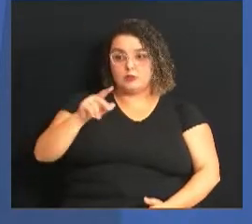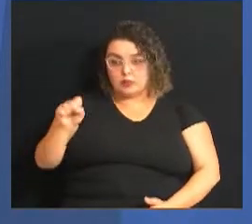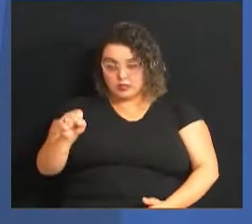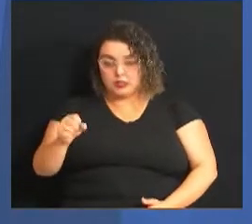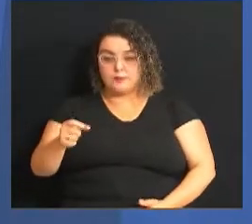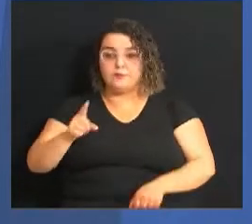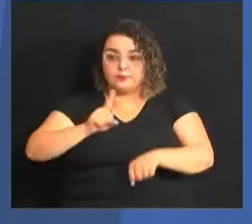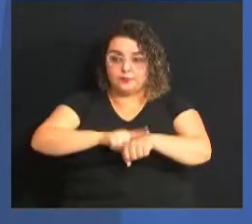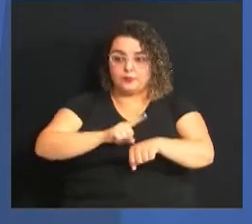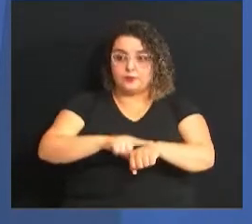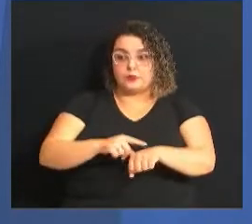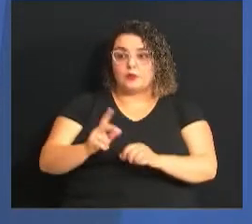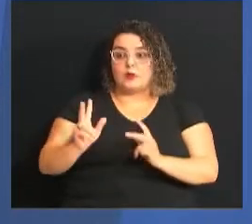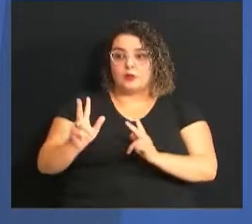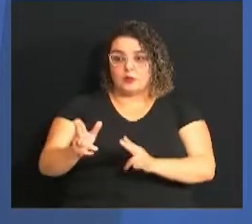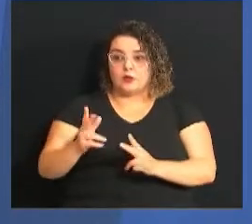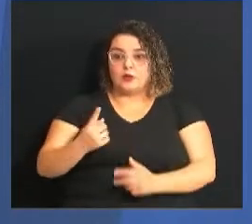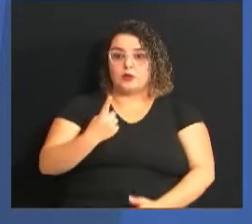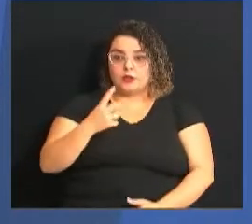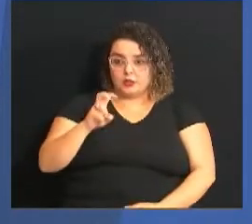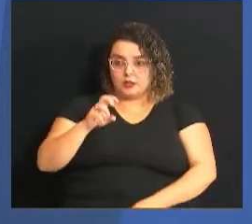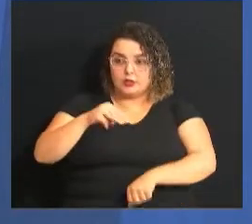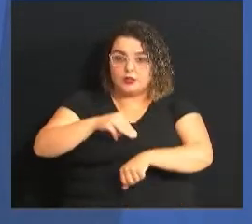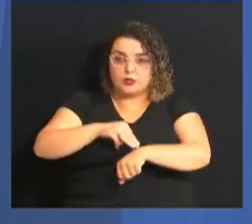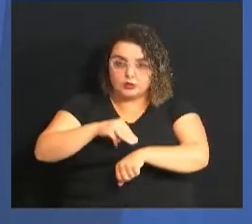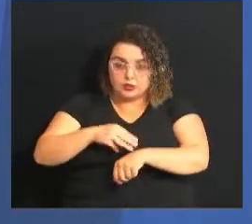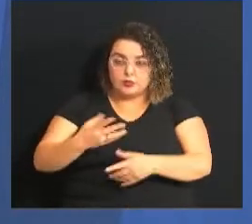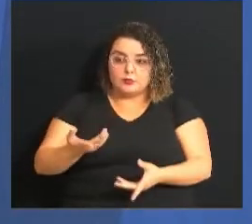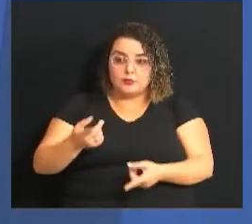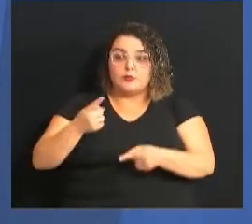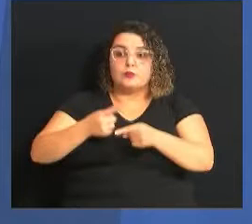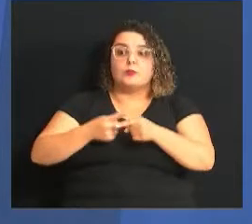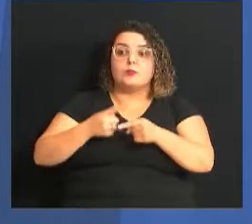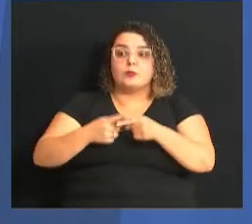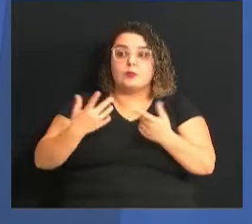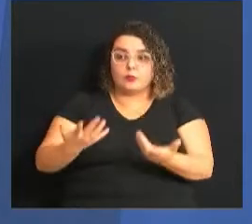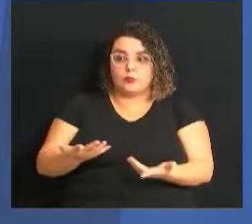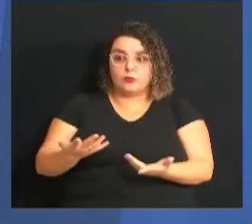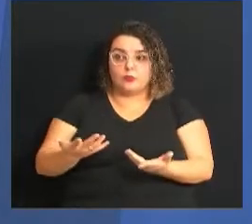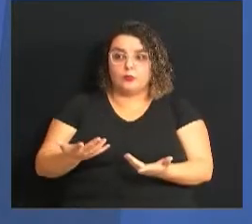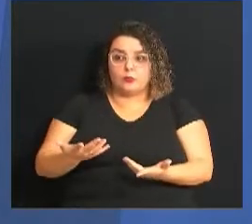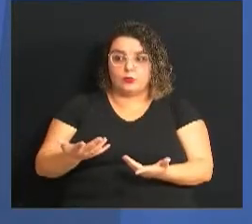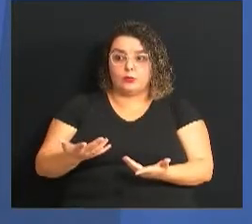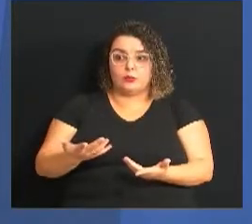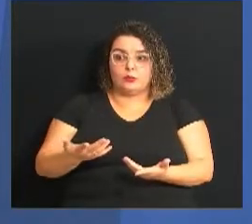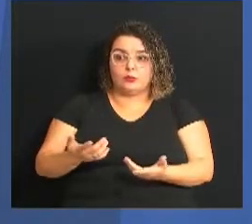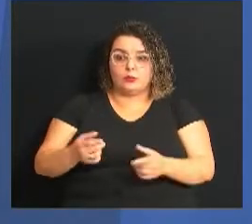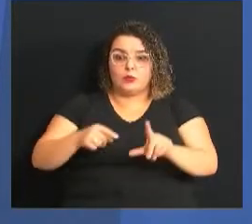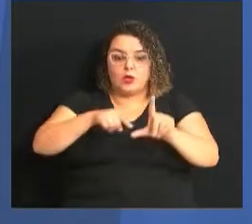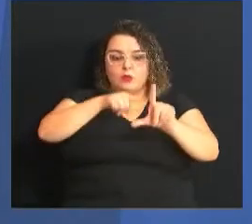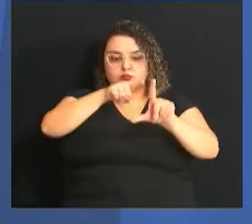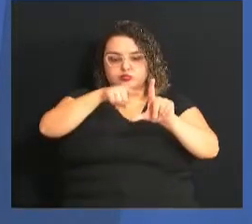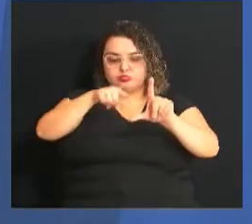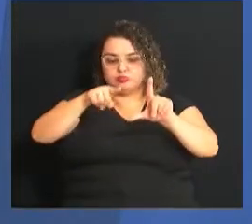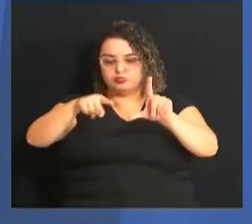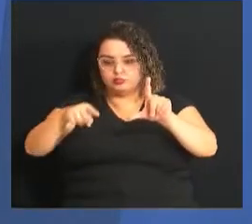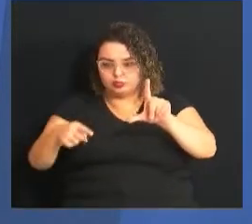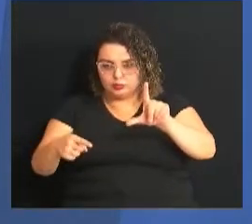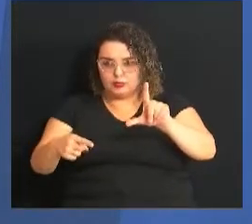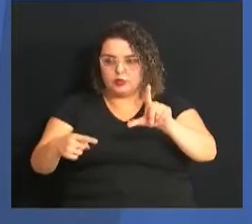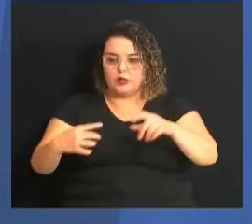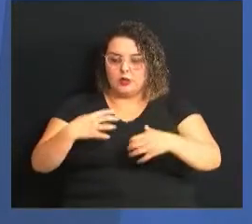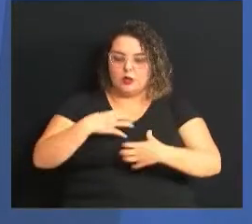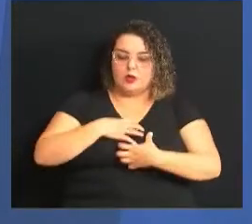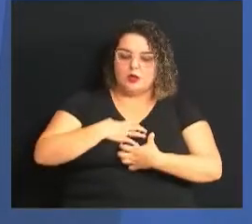tempo permanece em 15 minutos. Justamente por conta dessa queda na procura por atendimento de